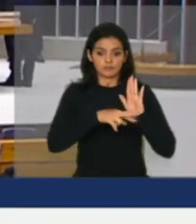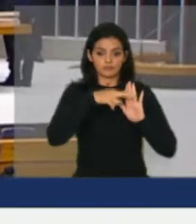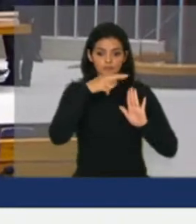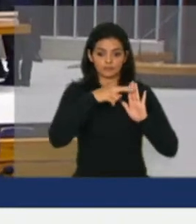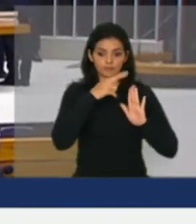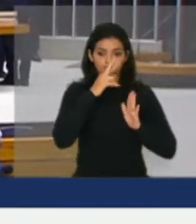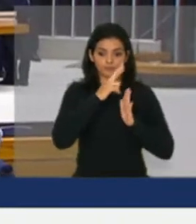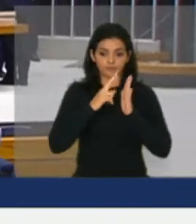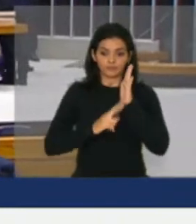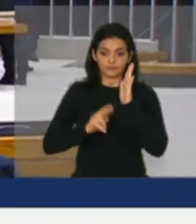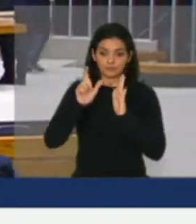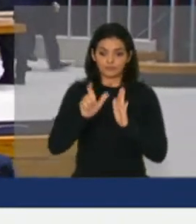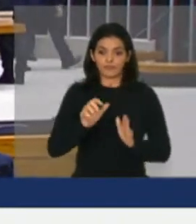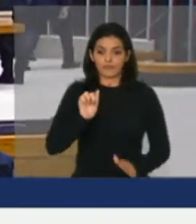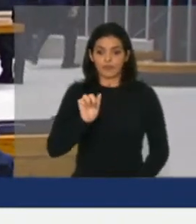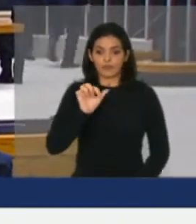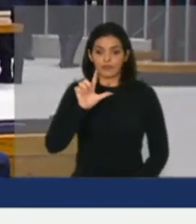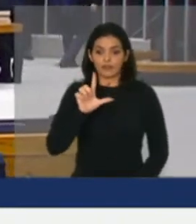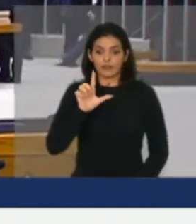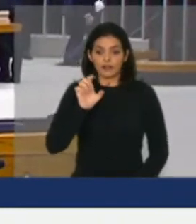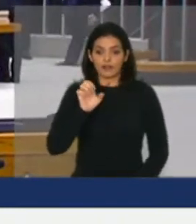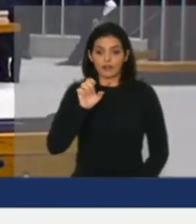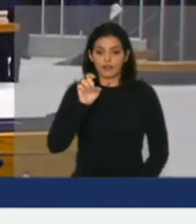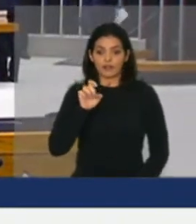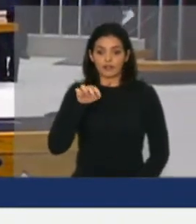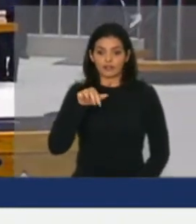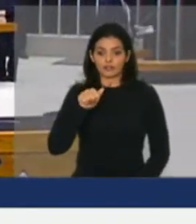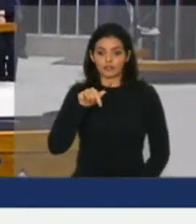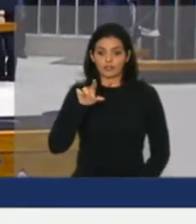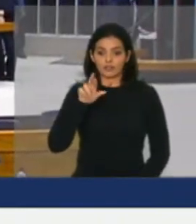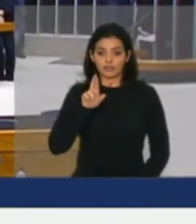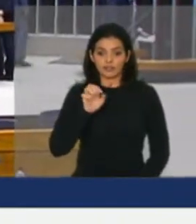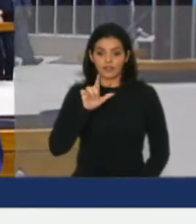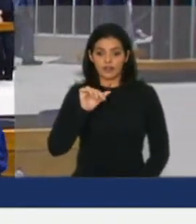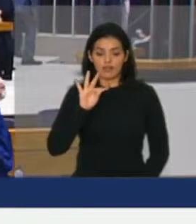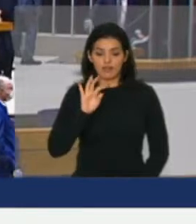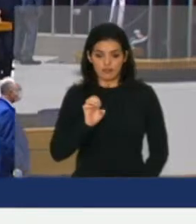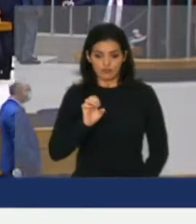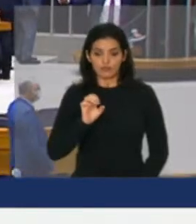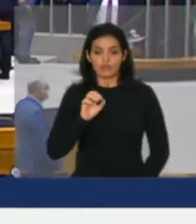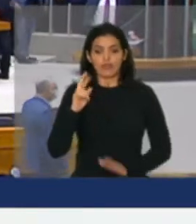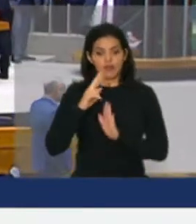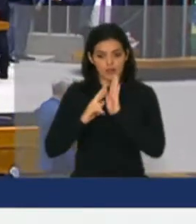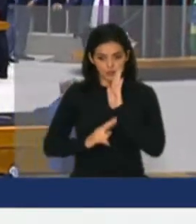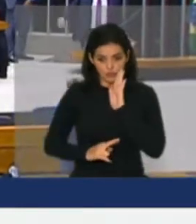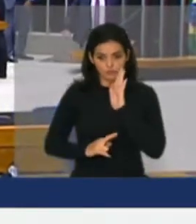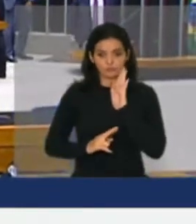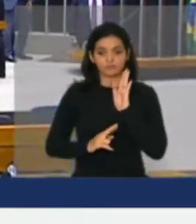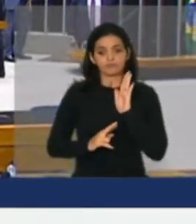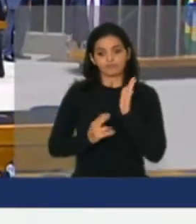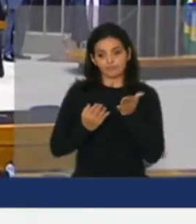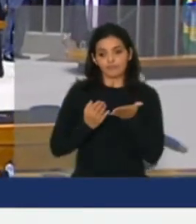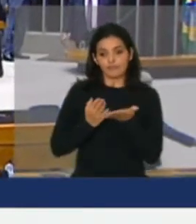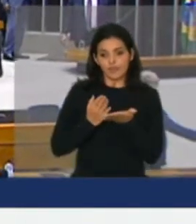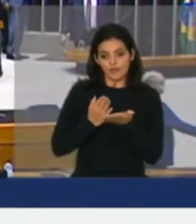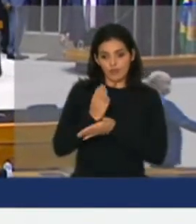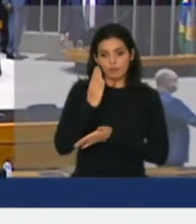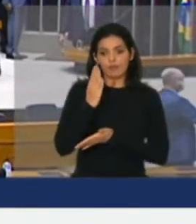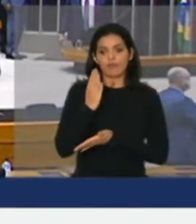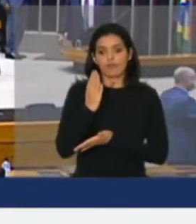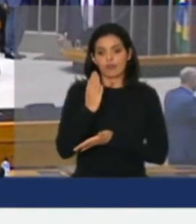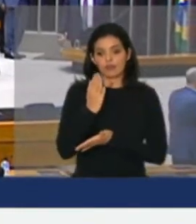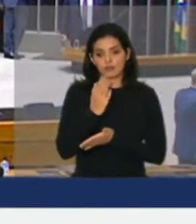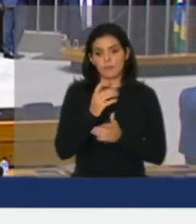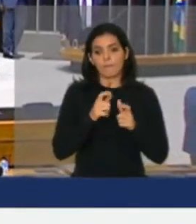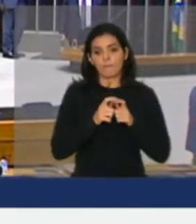relatado pelo deputado Alexandre Leite, do Democratas de São Paulo, foi aprovado por ampla